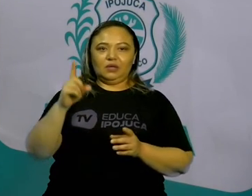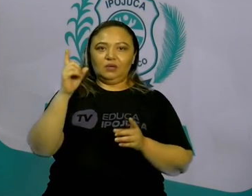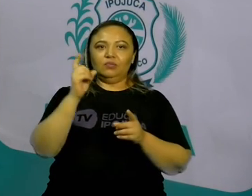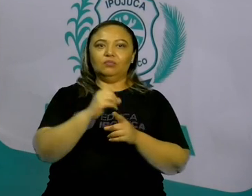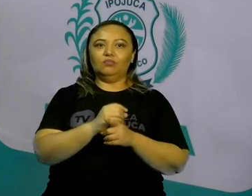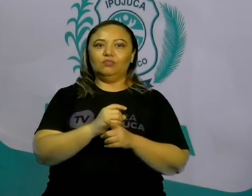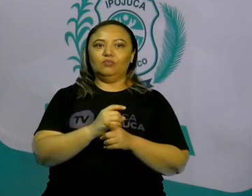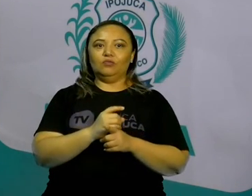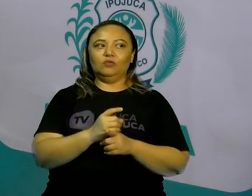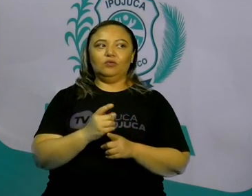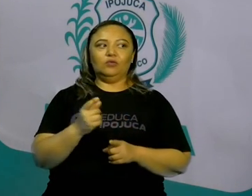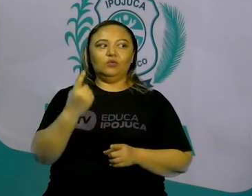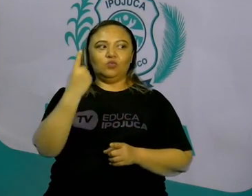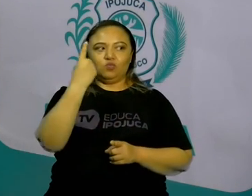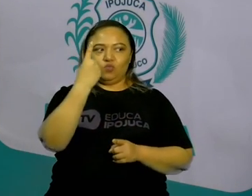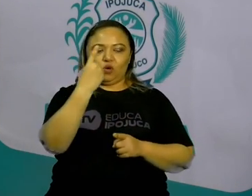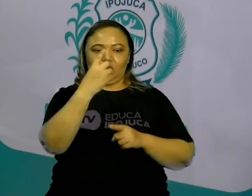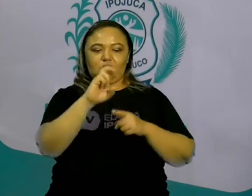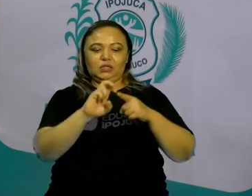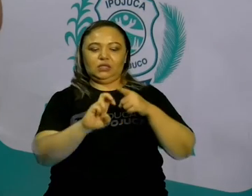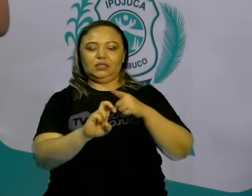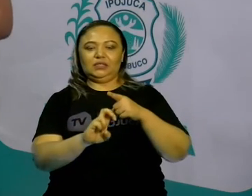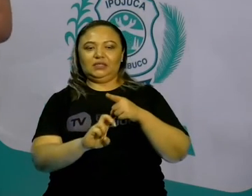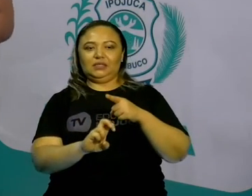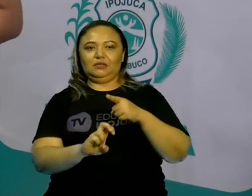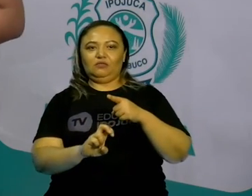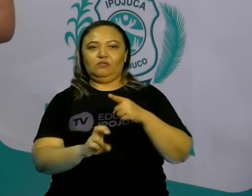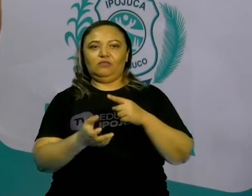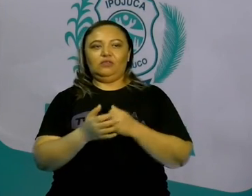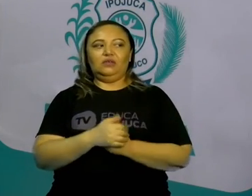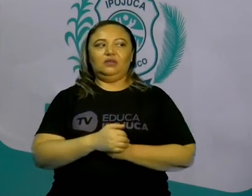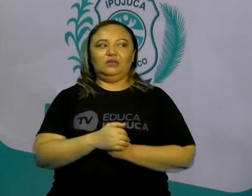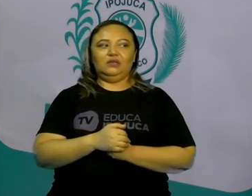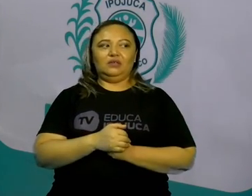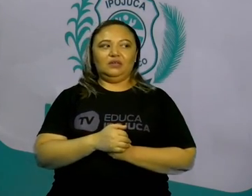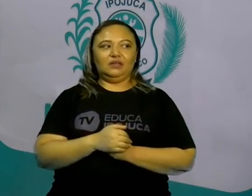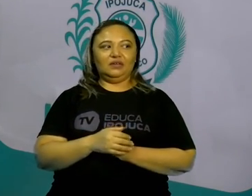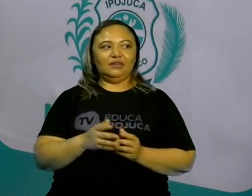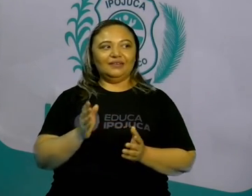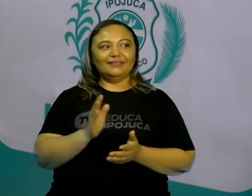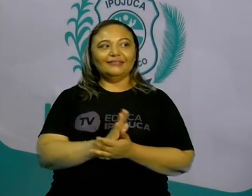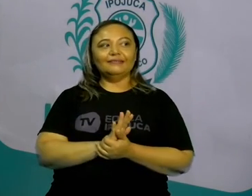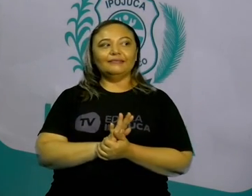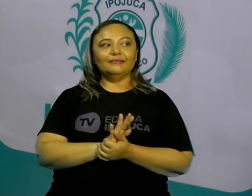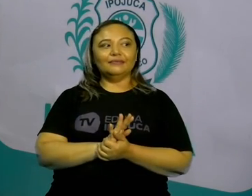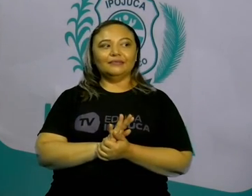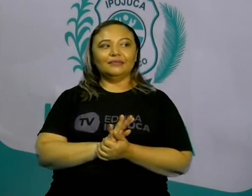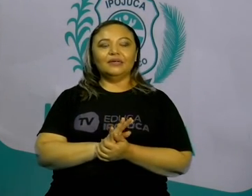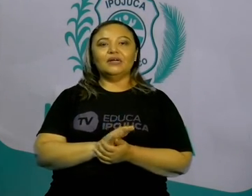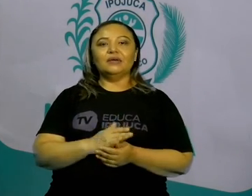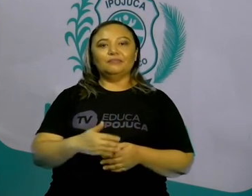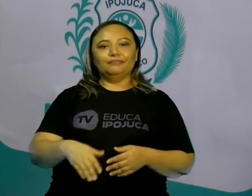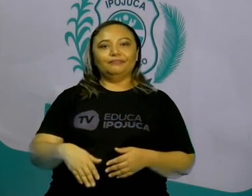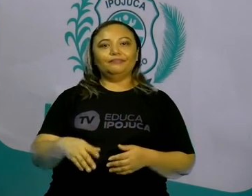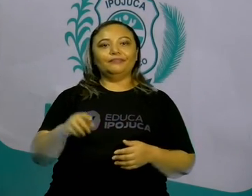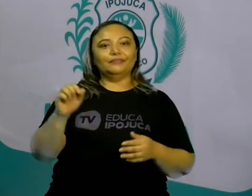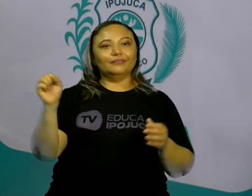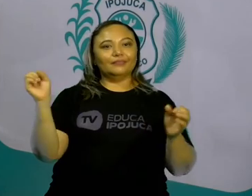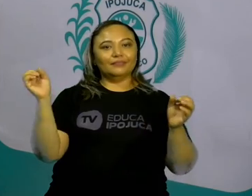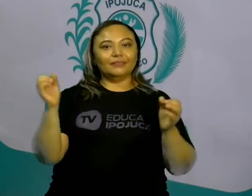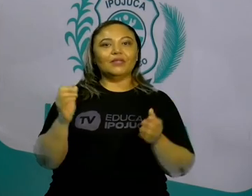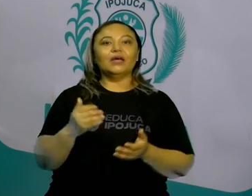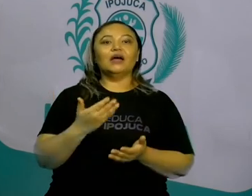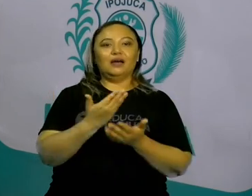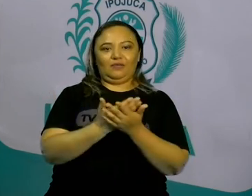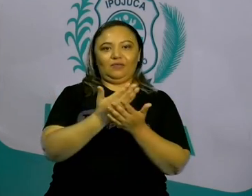contra a fruta uma só no total de coco e agora um abração para vocês